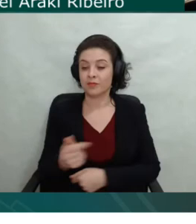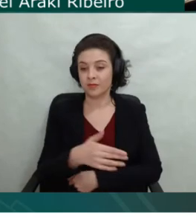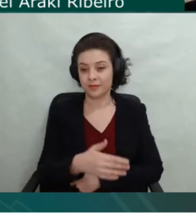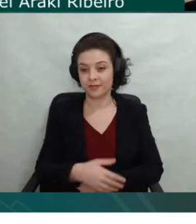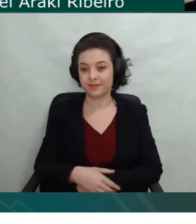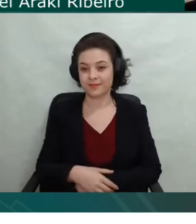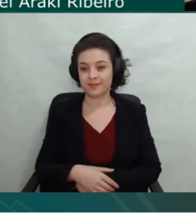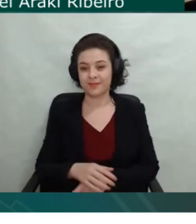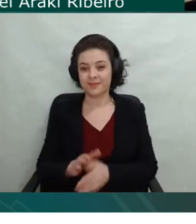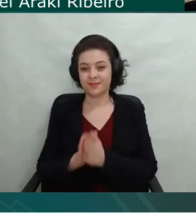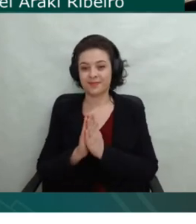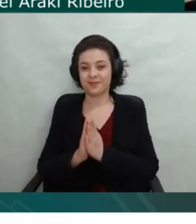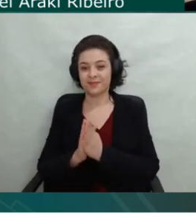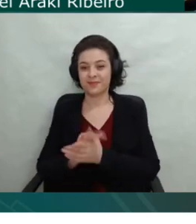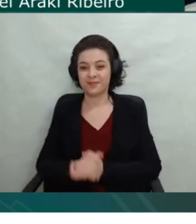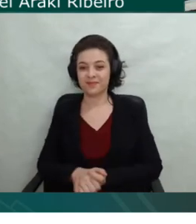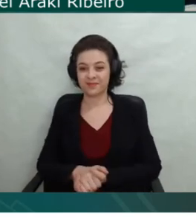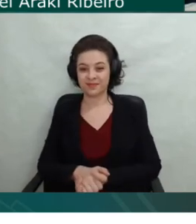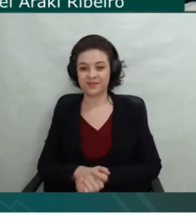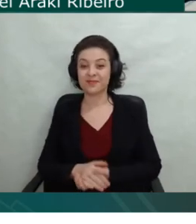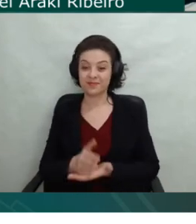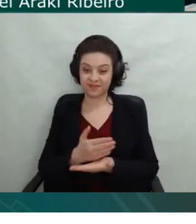Camilo, pode começar.